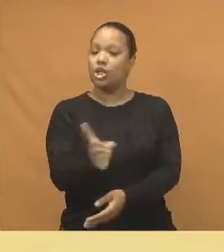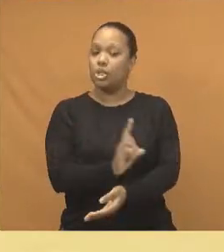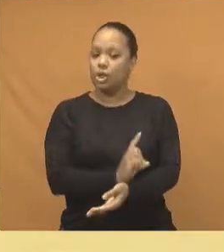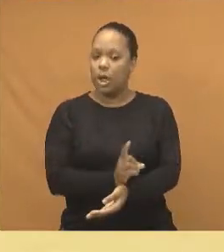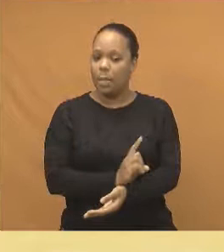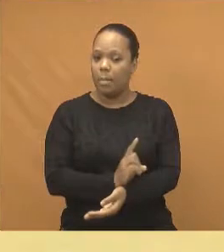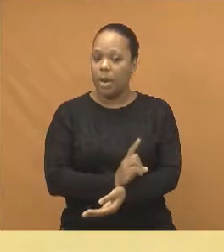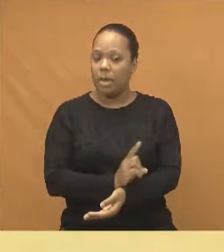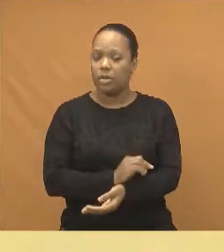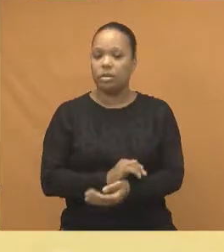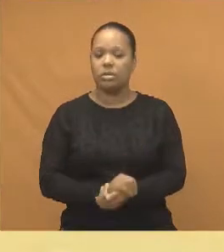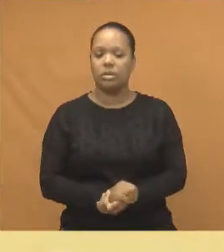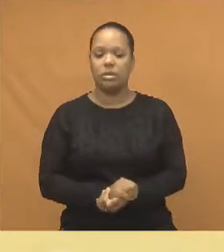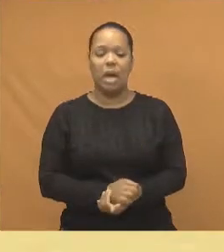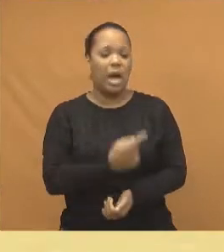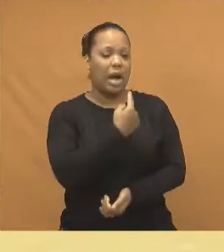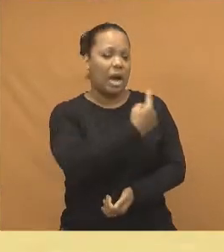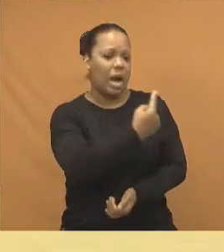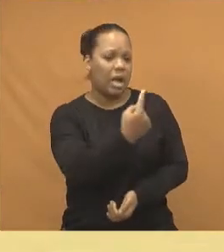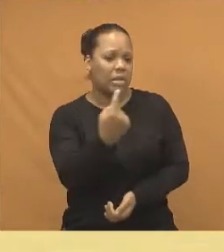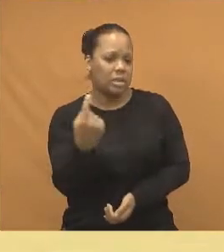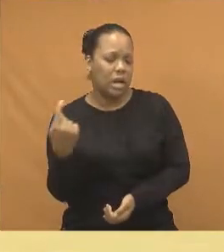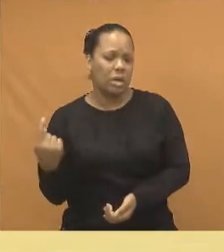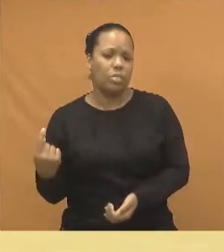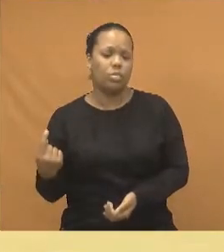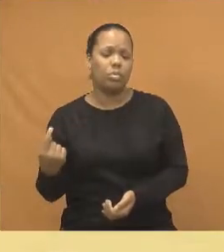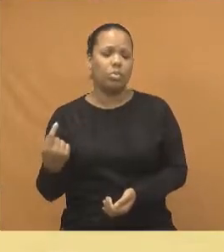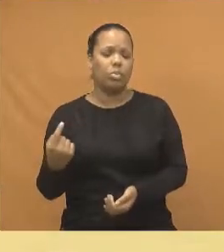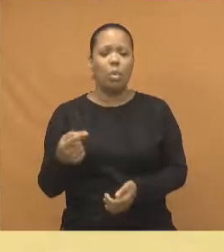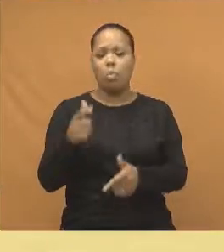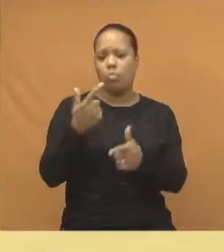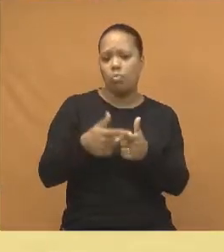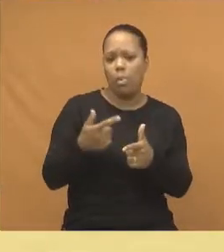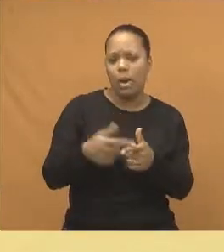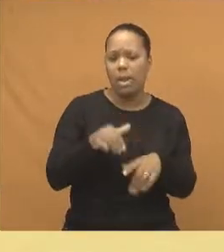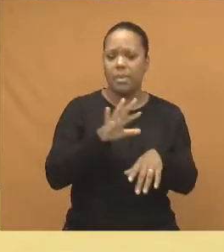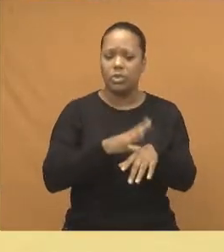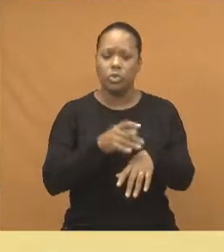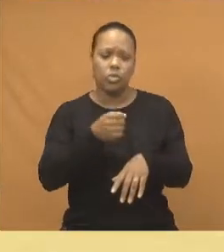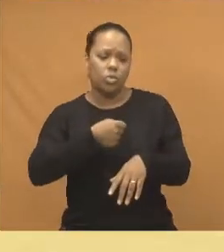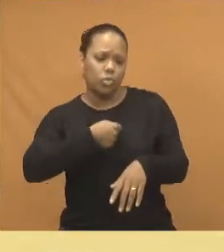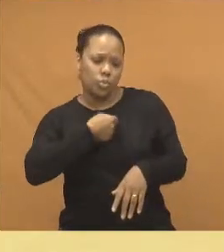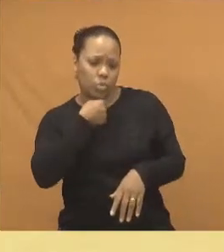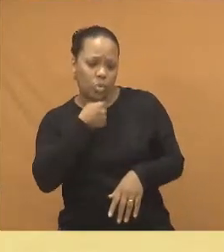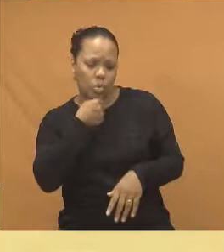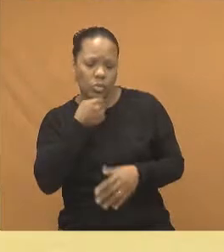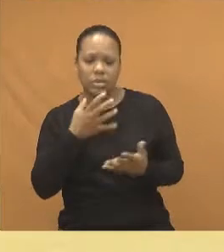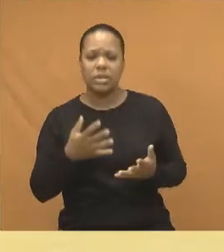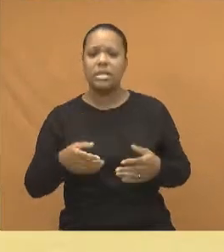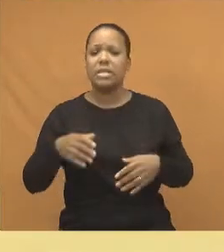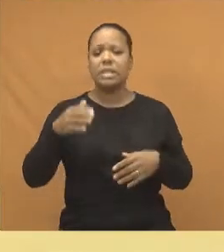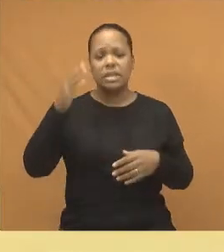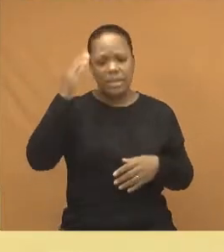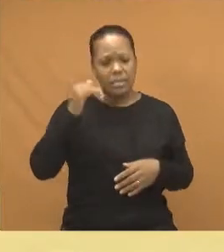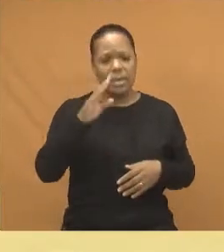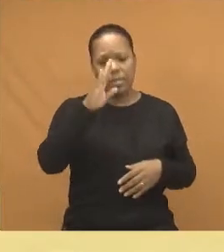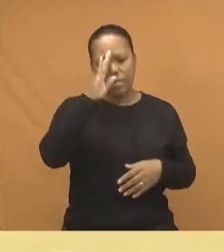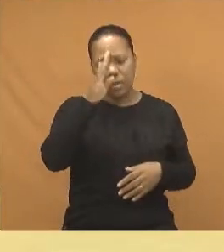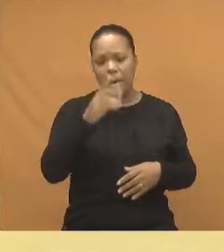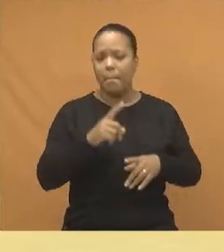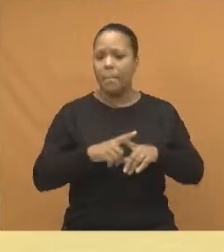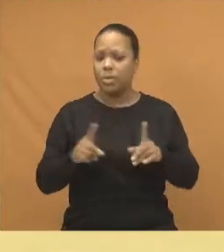diabético, tá? Cada um tem seu termo, deficiente, idoso, tem suas prioridades, mas hoje nós